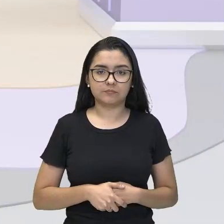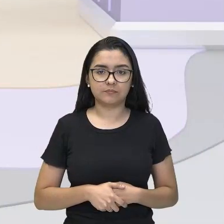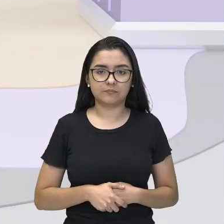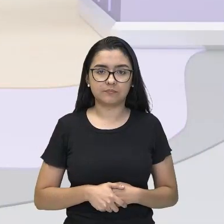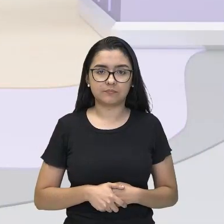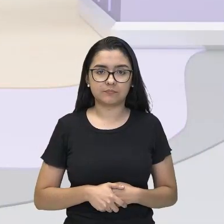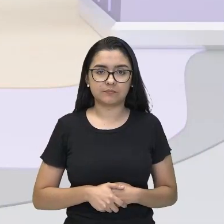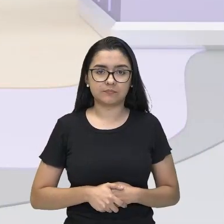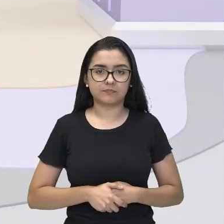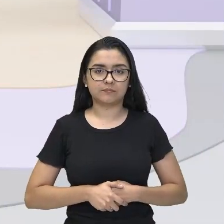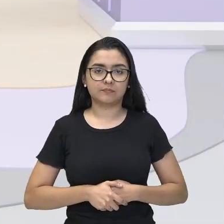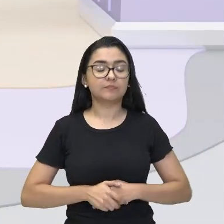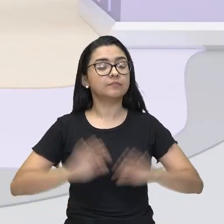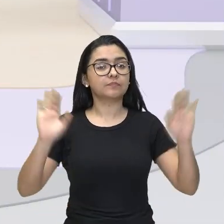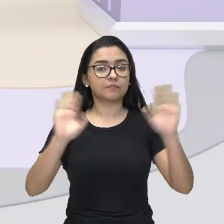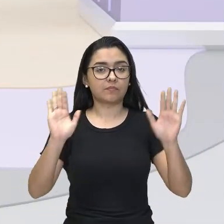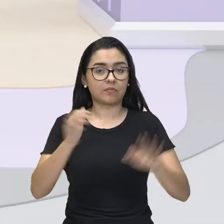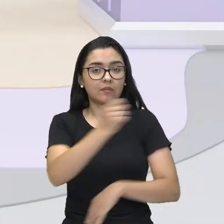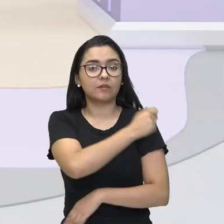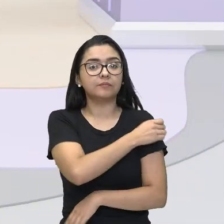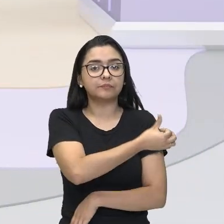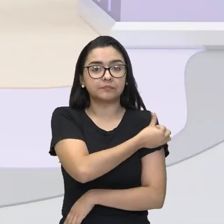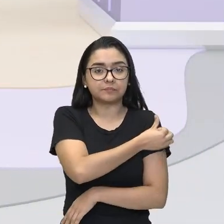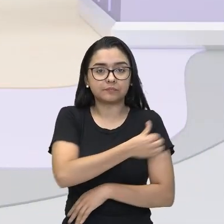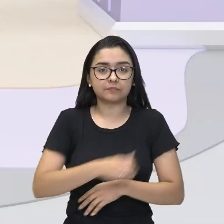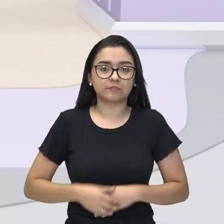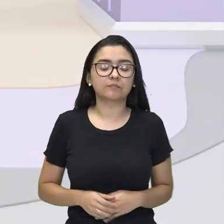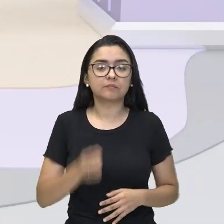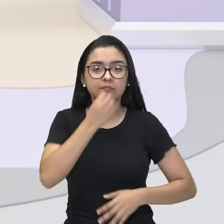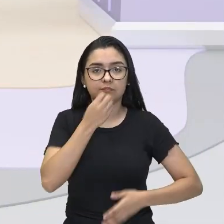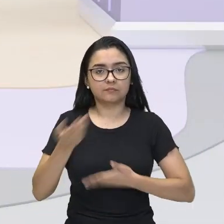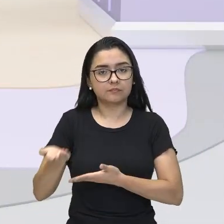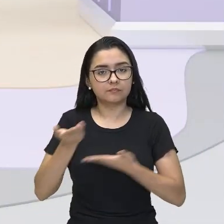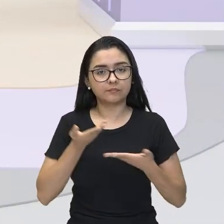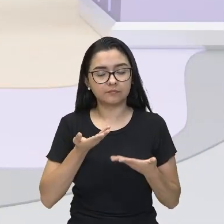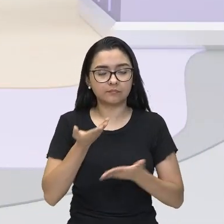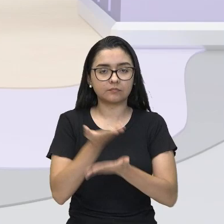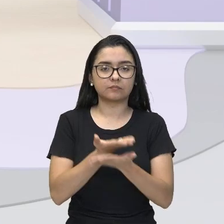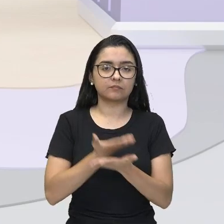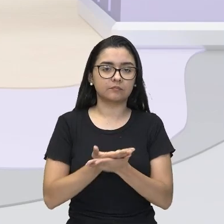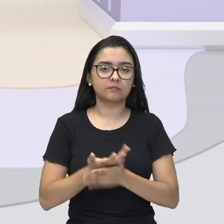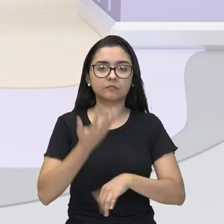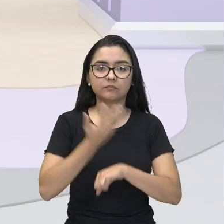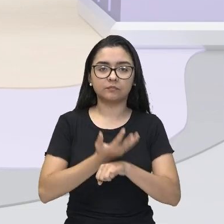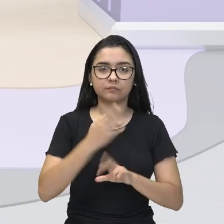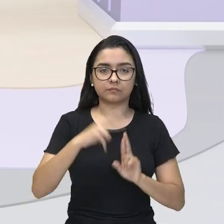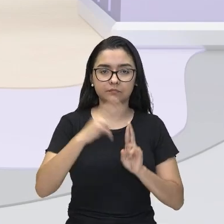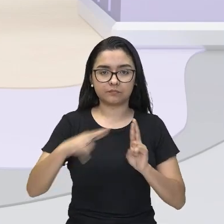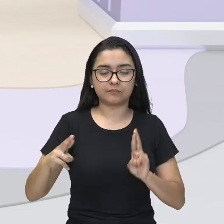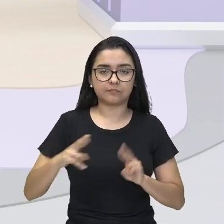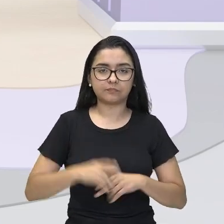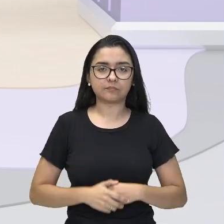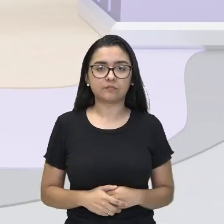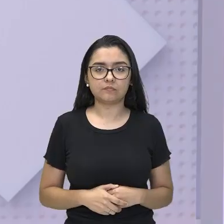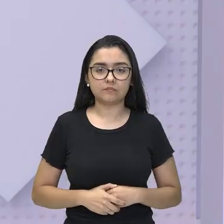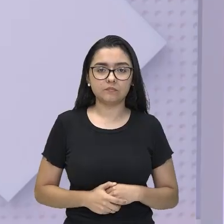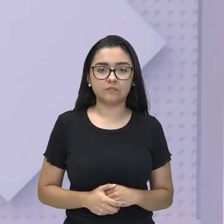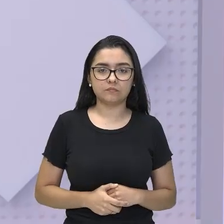Olá, alunos do sexto ano, sejam bem-vindos a mais uma aula de ensino